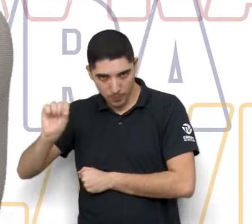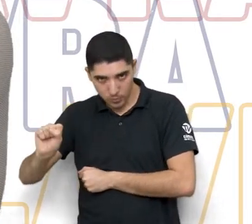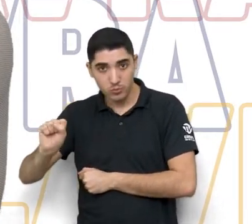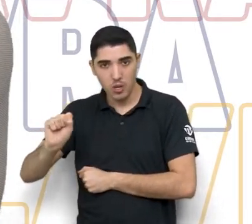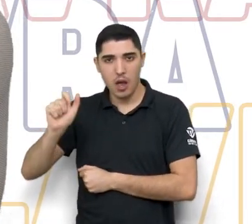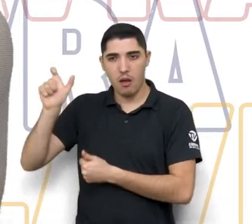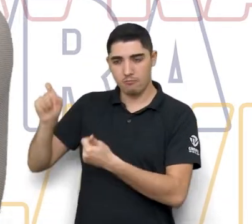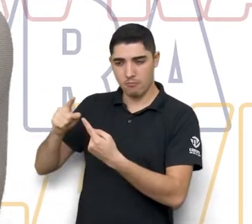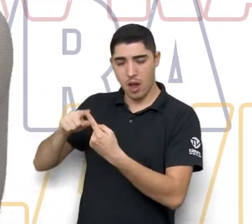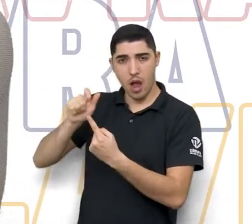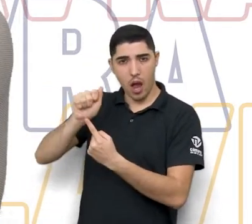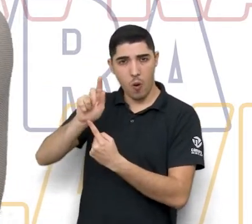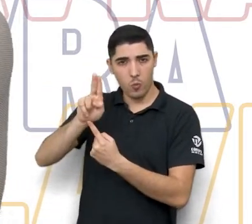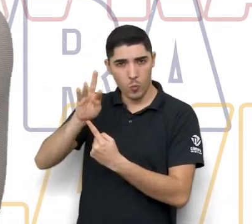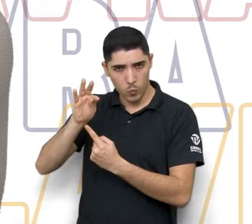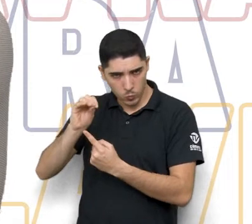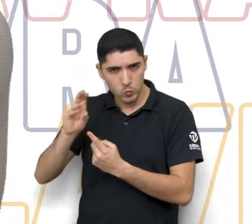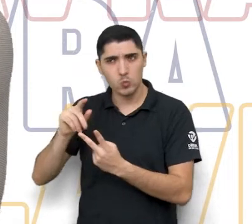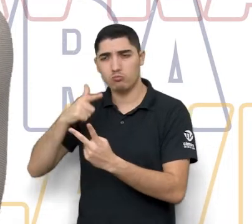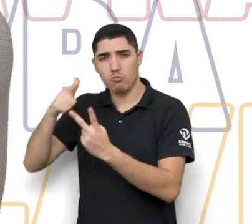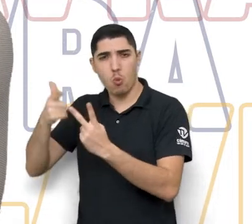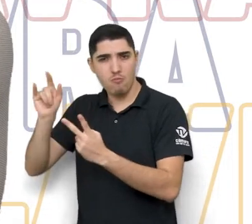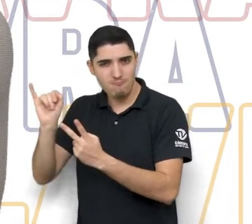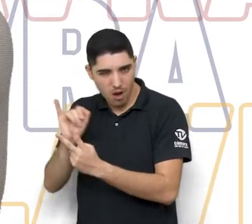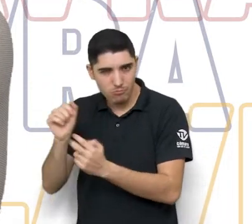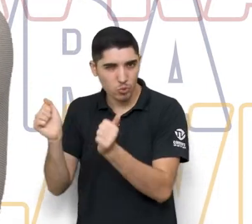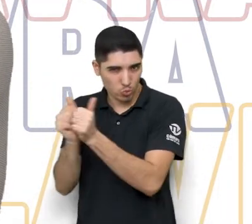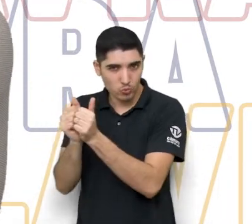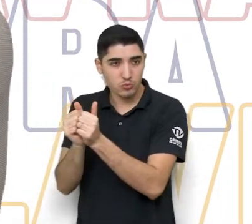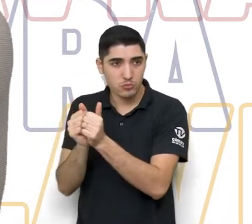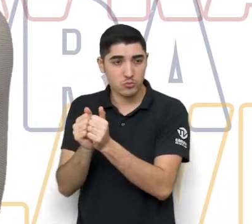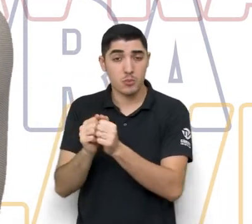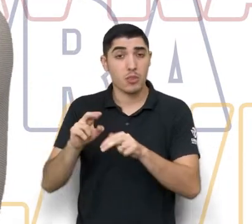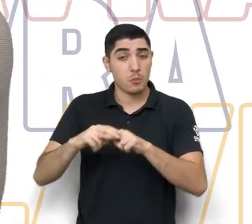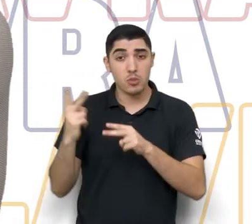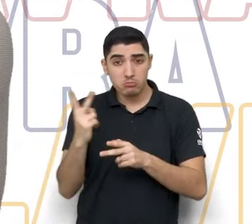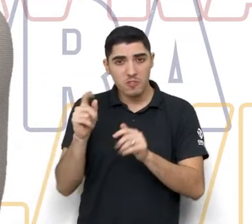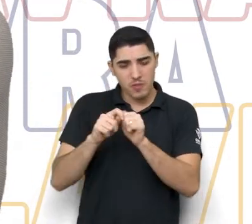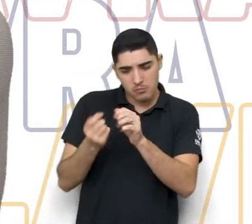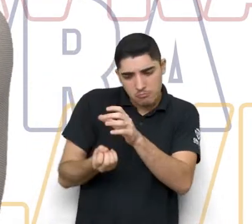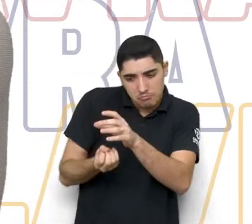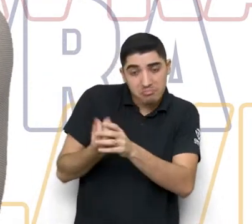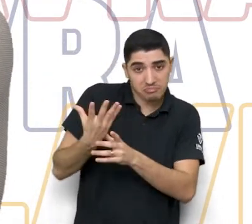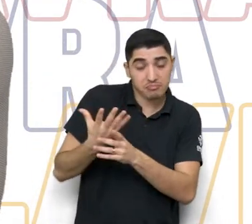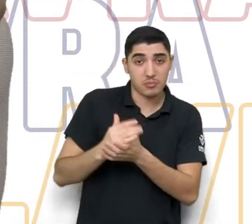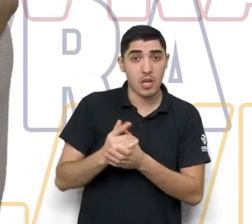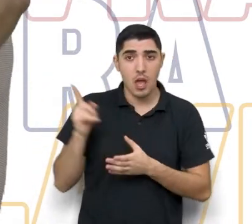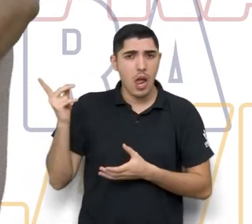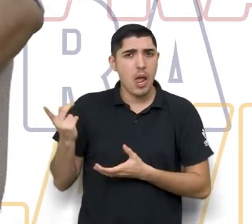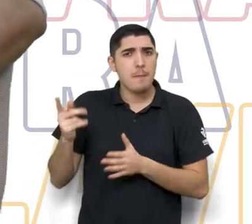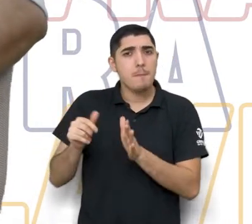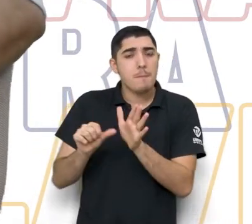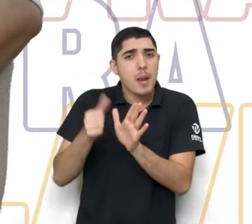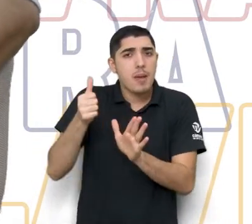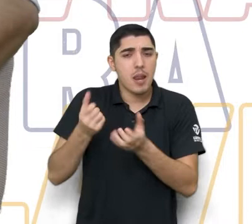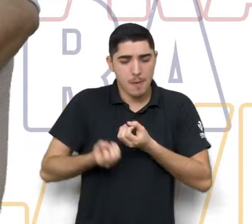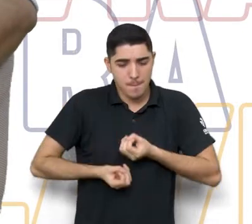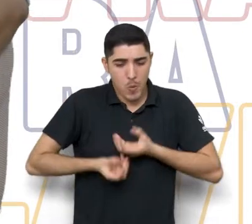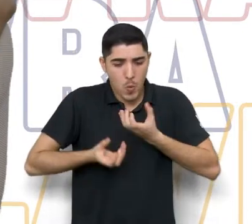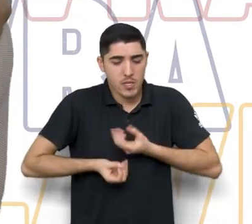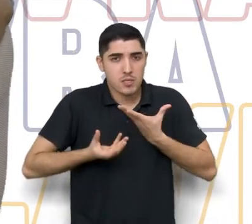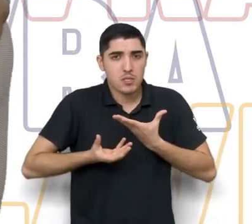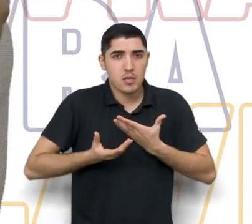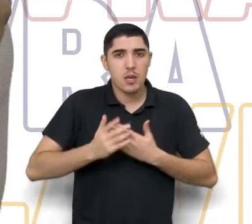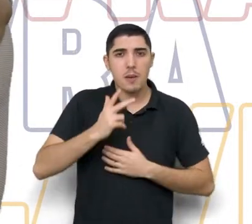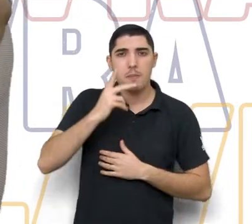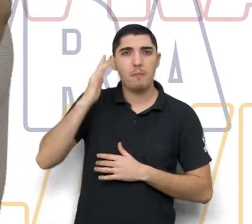Pinhatari. Uma poesia muito diferente de tudo aquilo que até então havia sido produzido, né? Uma poesia que pensava muito a